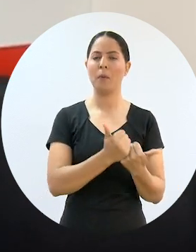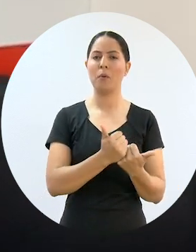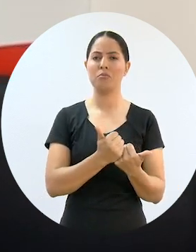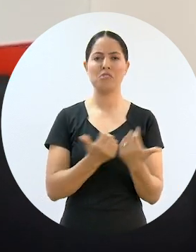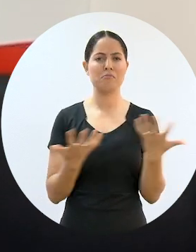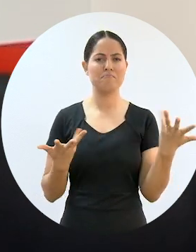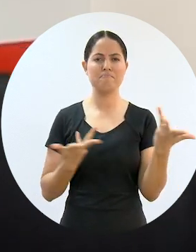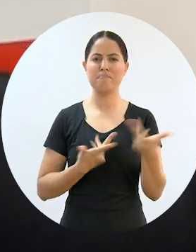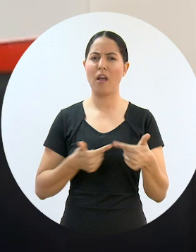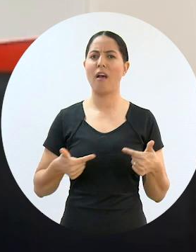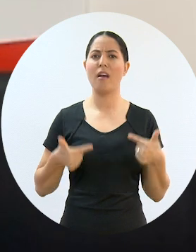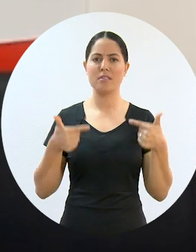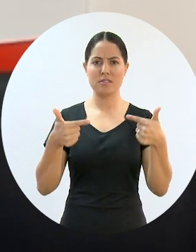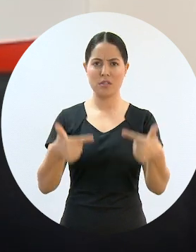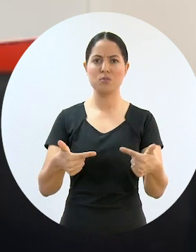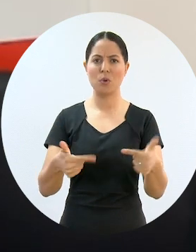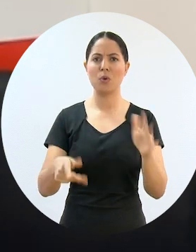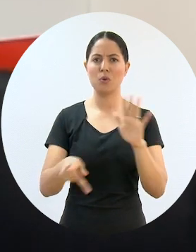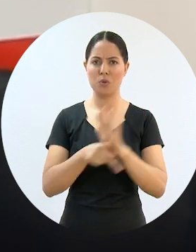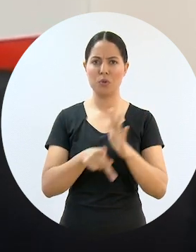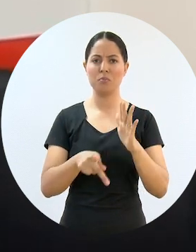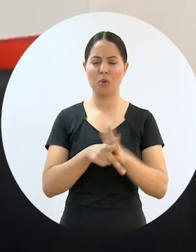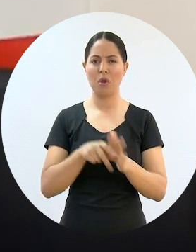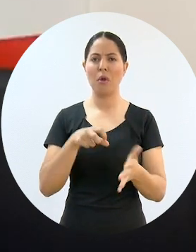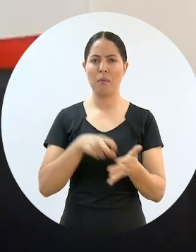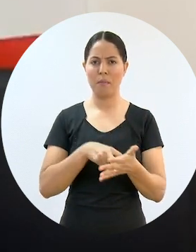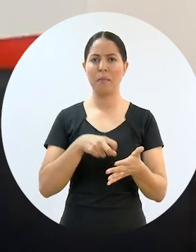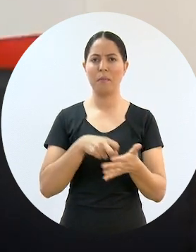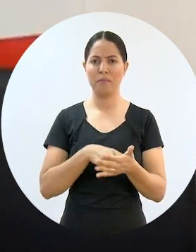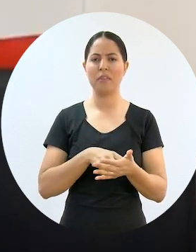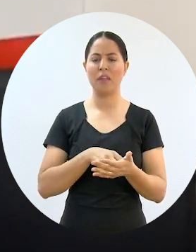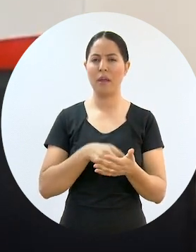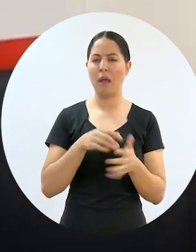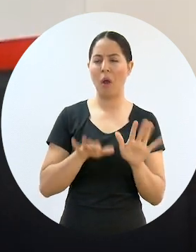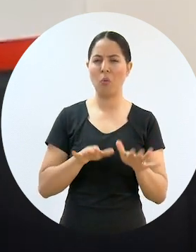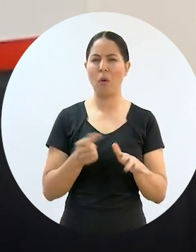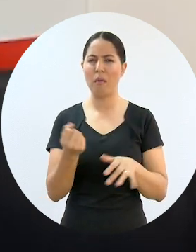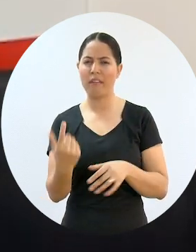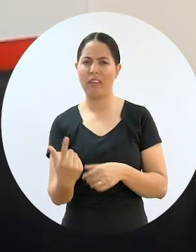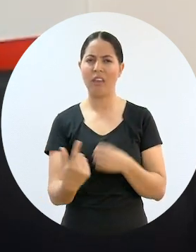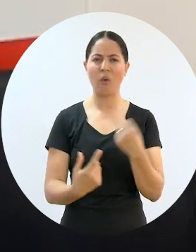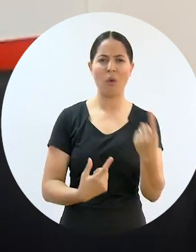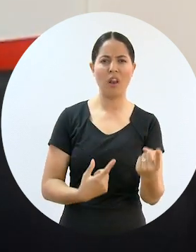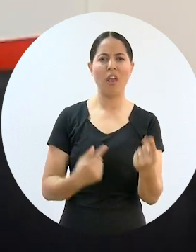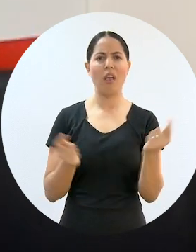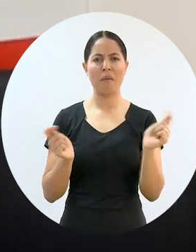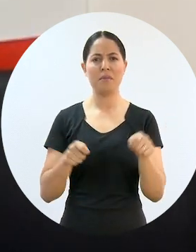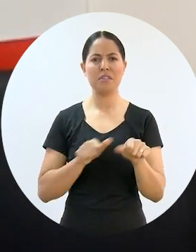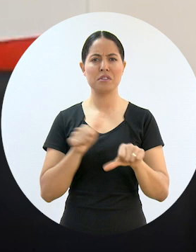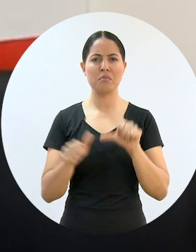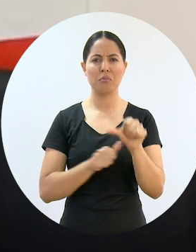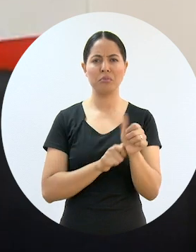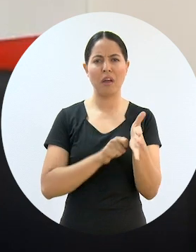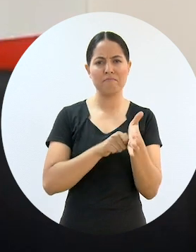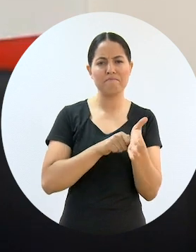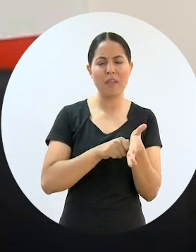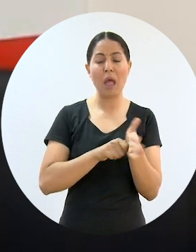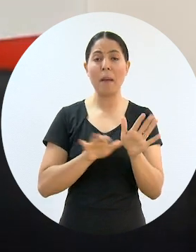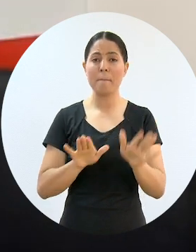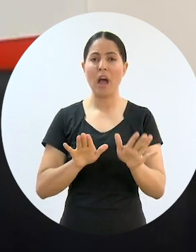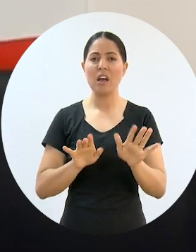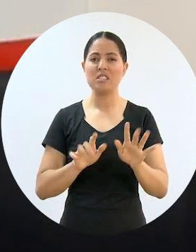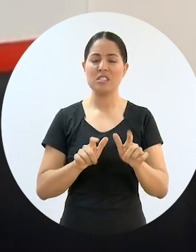estão conduzindo muito bem os processos disciplinares. Existe alguma coisa aqui ou ali no sentido da necessidade de uma